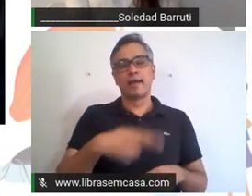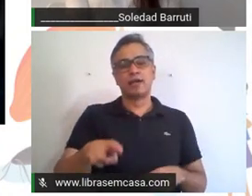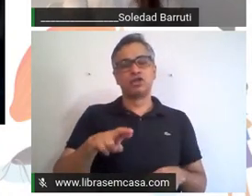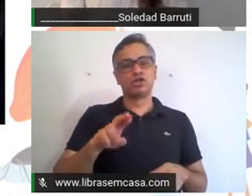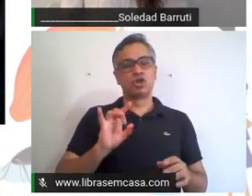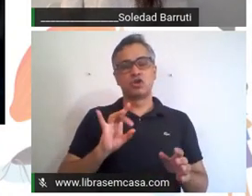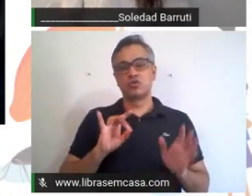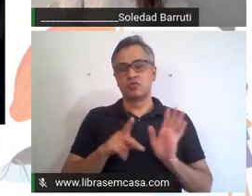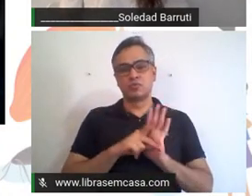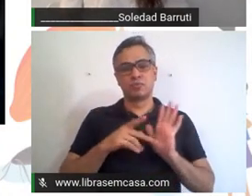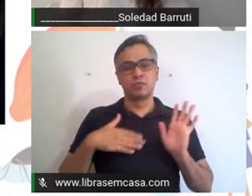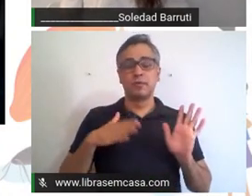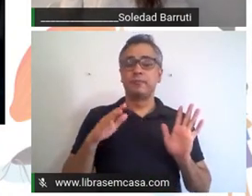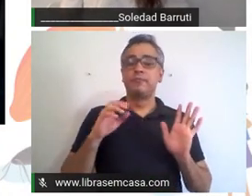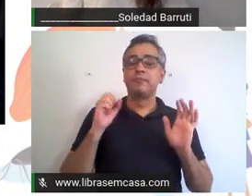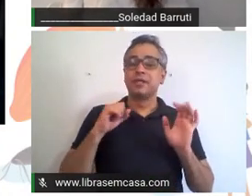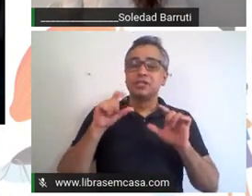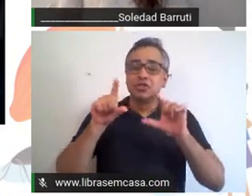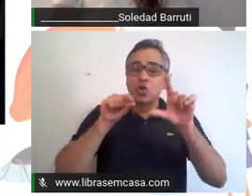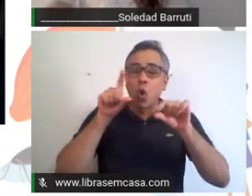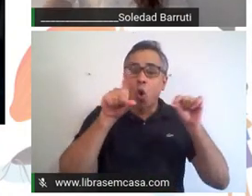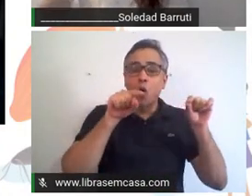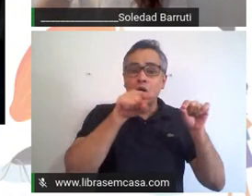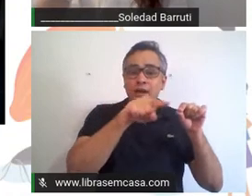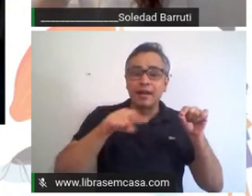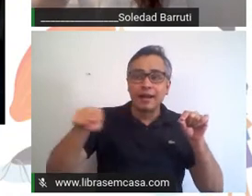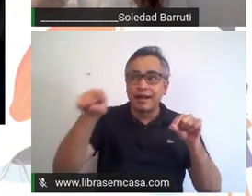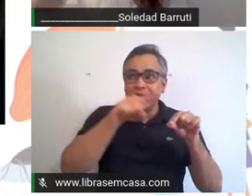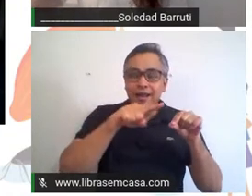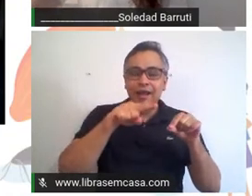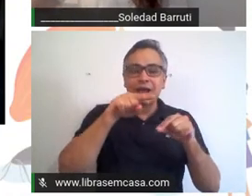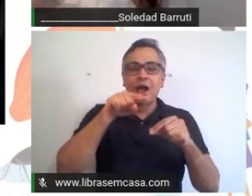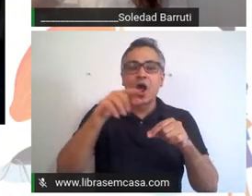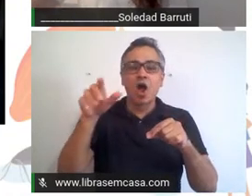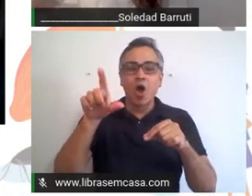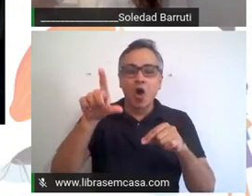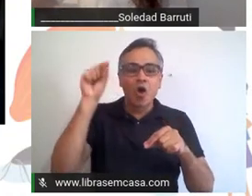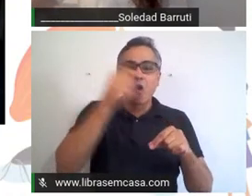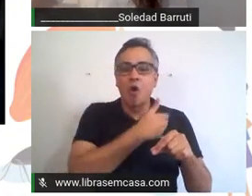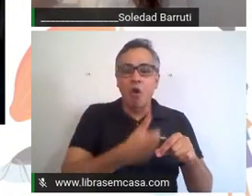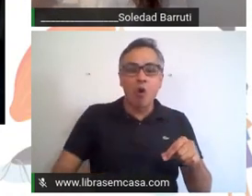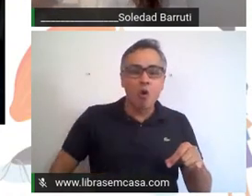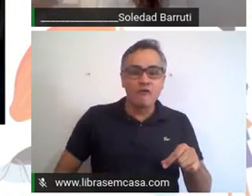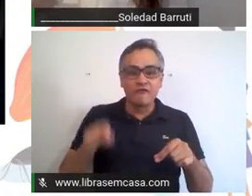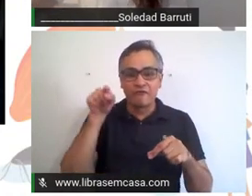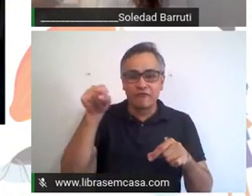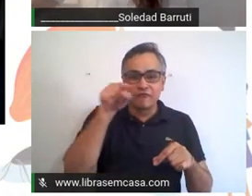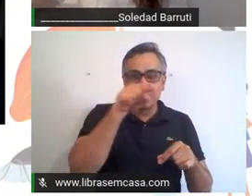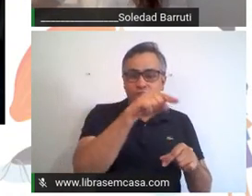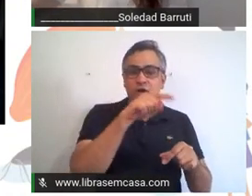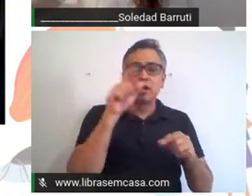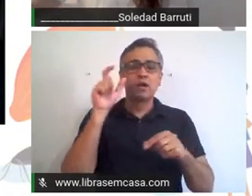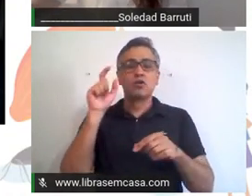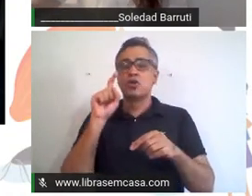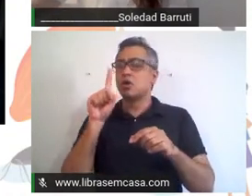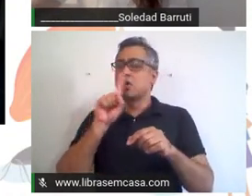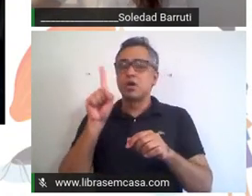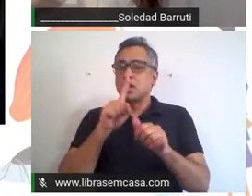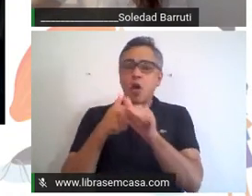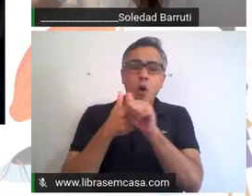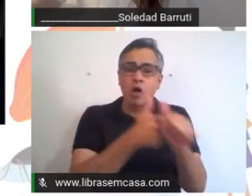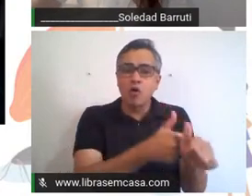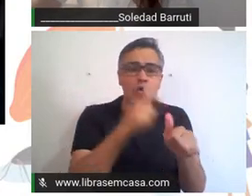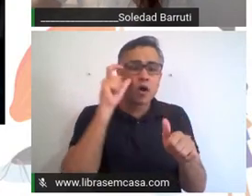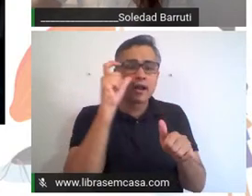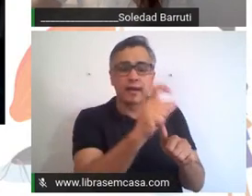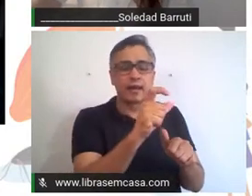peculiares. Só falta isso. Quer dizer, a gente eleger políticos que não vão, por exemplo, no interesse